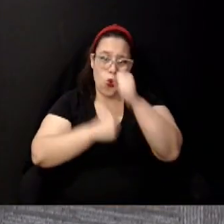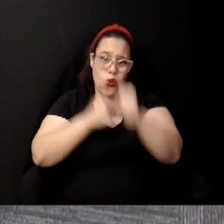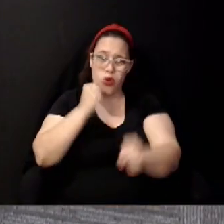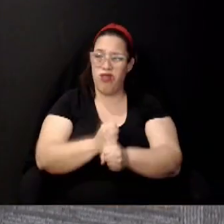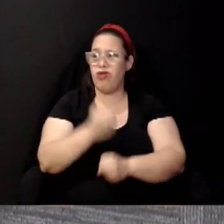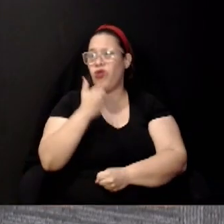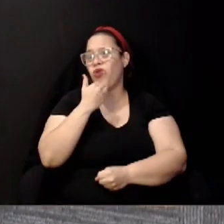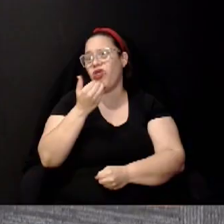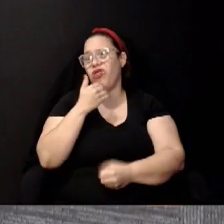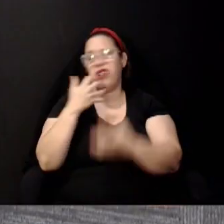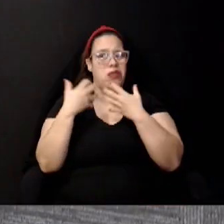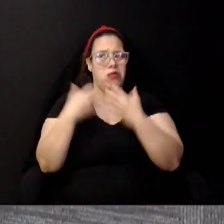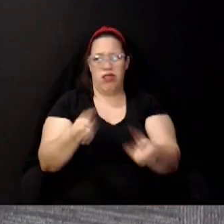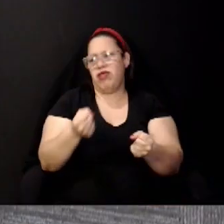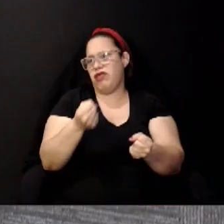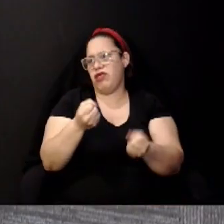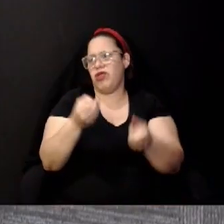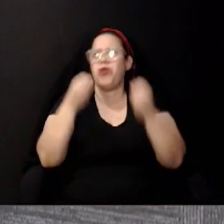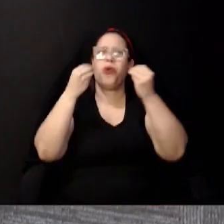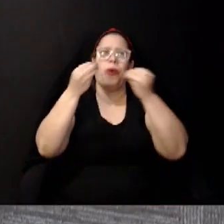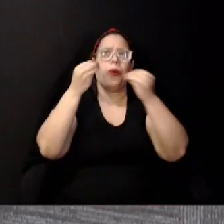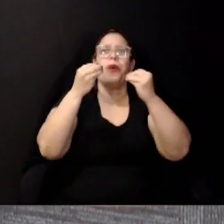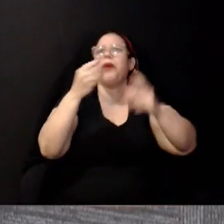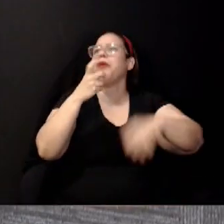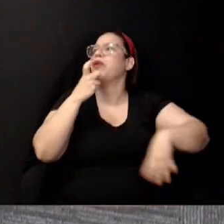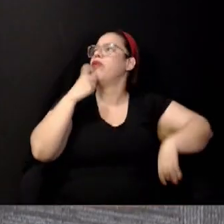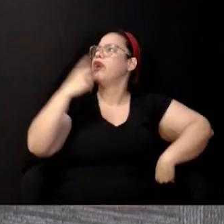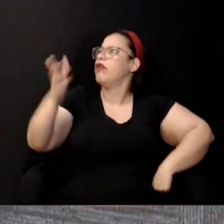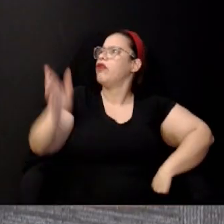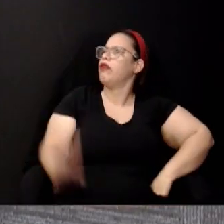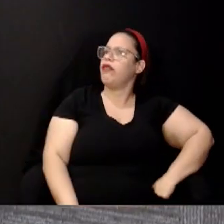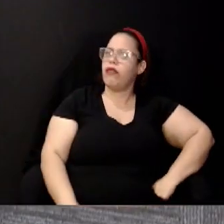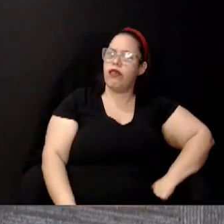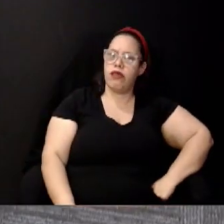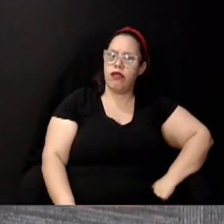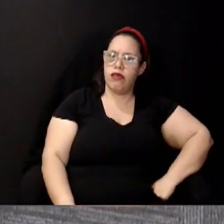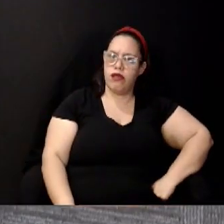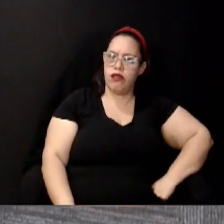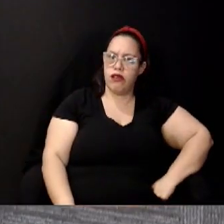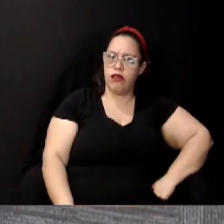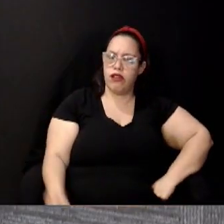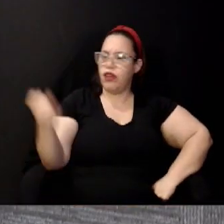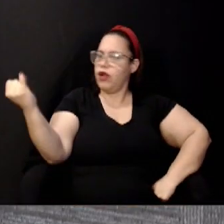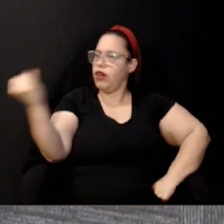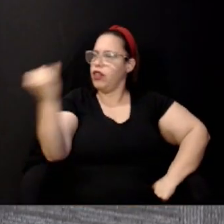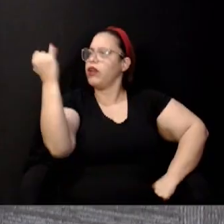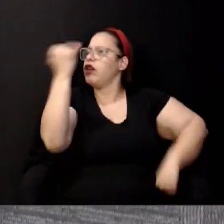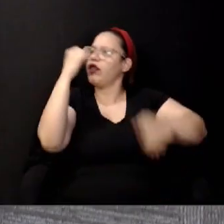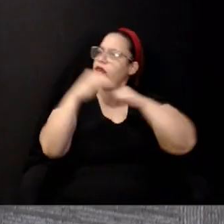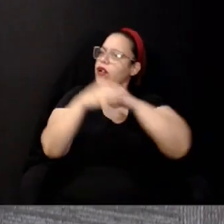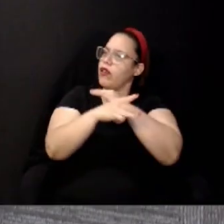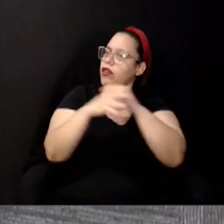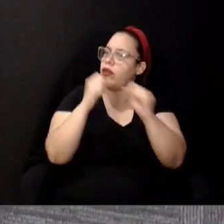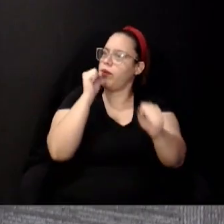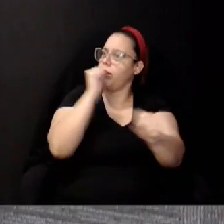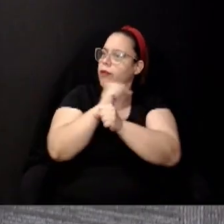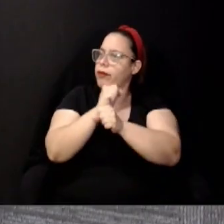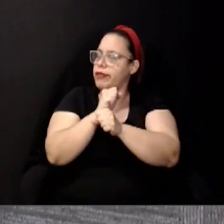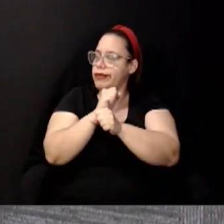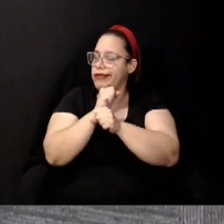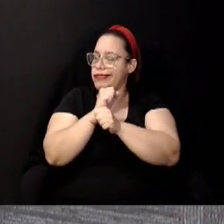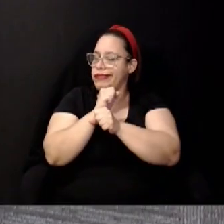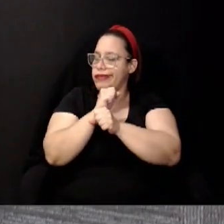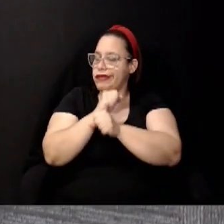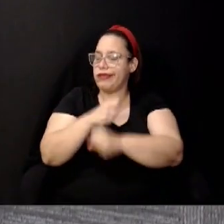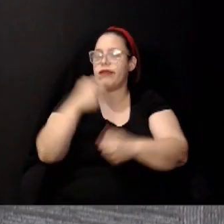uma cidade como Campinas ter um setor tão importante que é o setor de urbanismo travado e sempre precisando de um